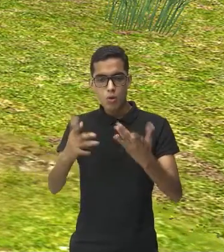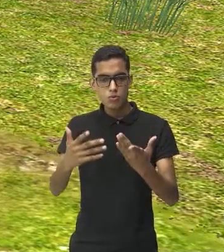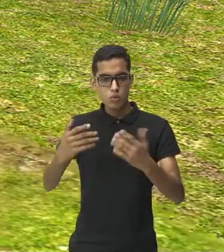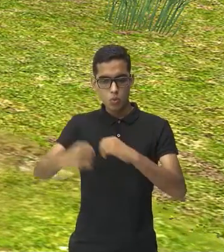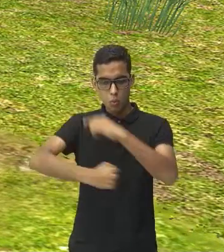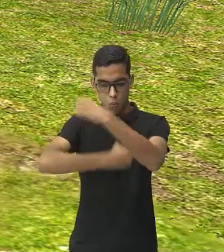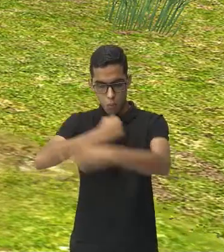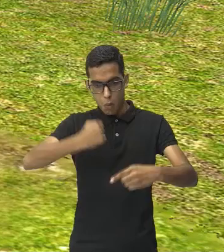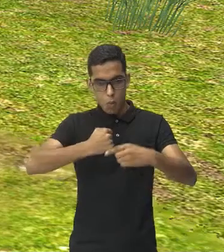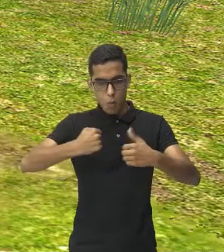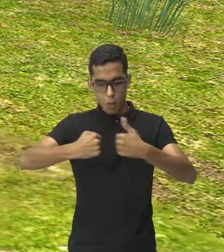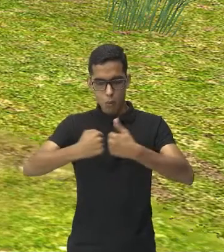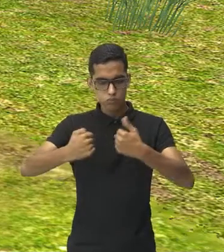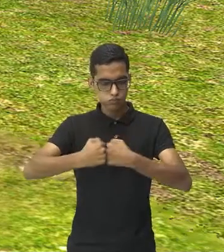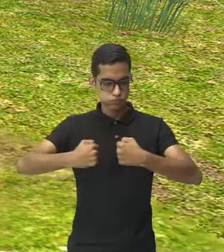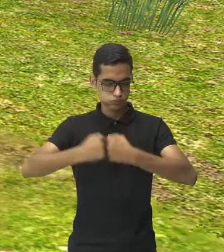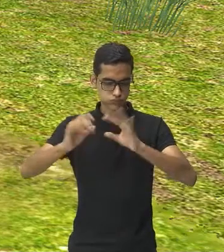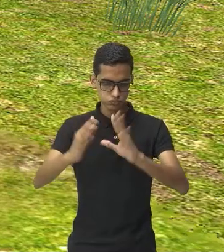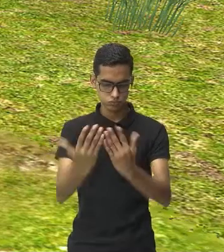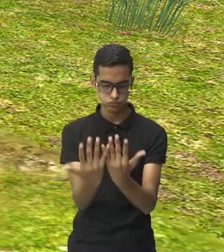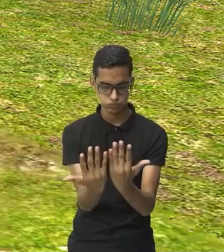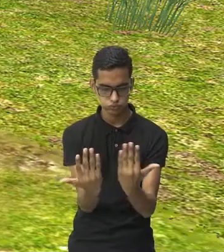expansão,